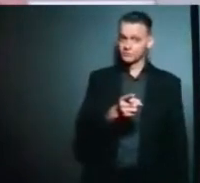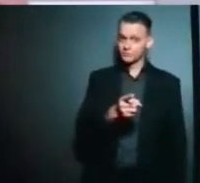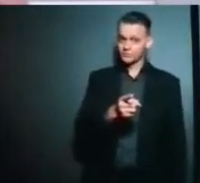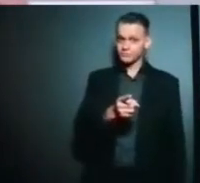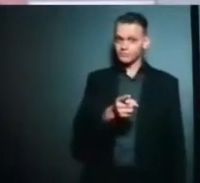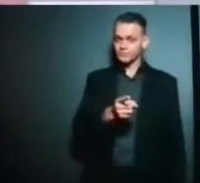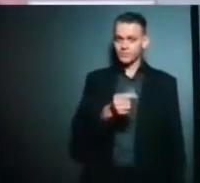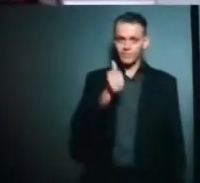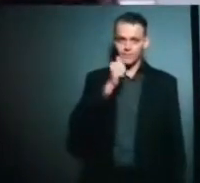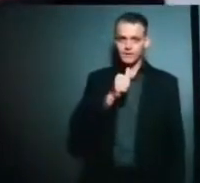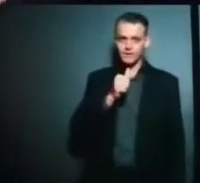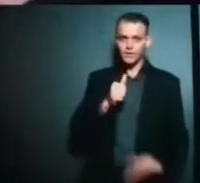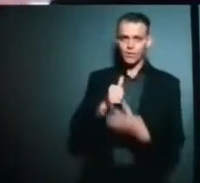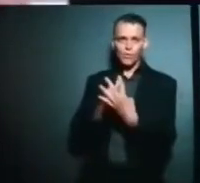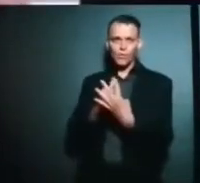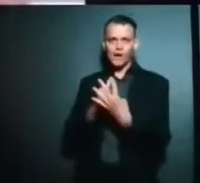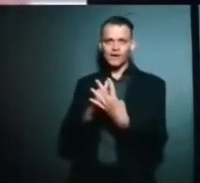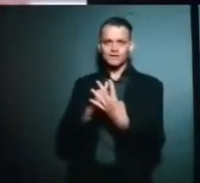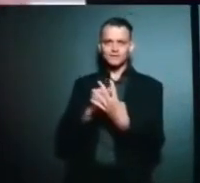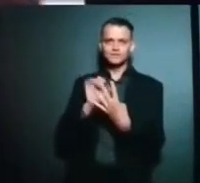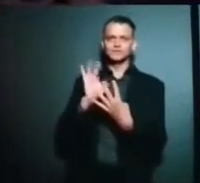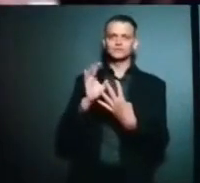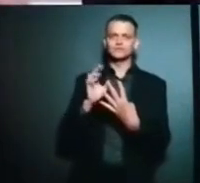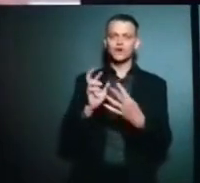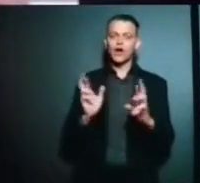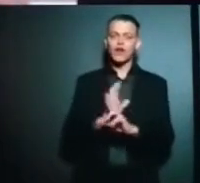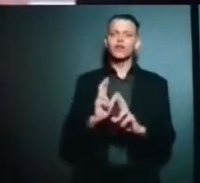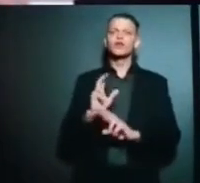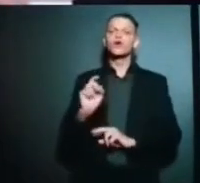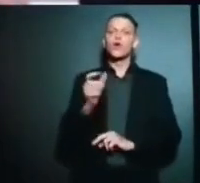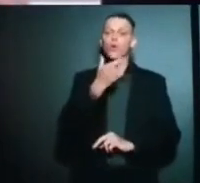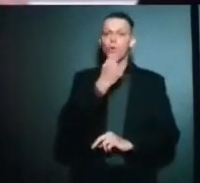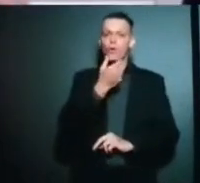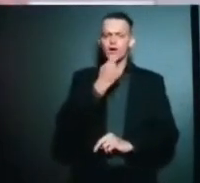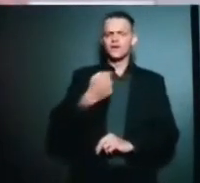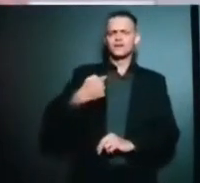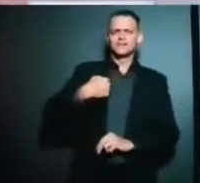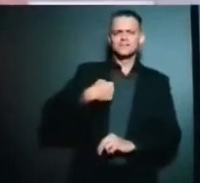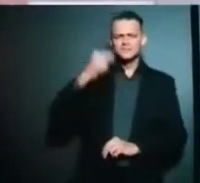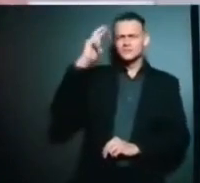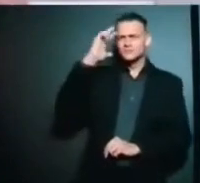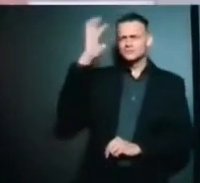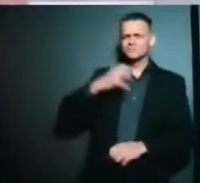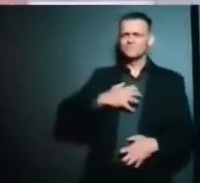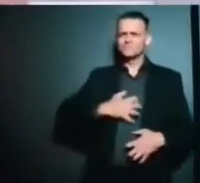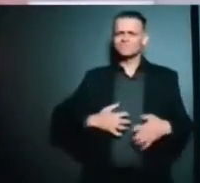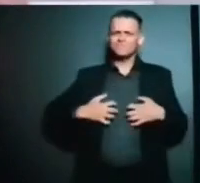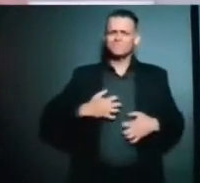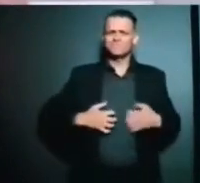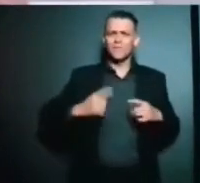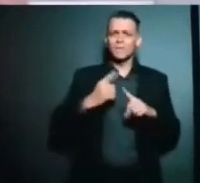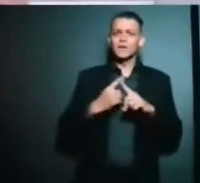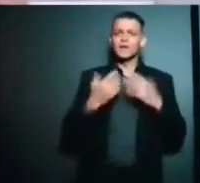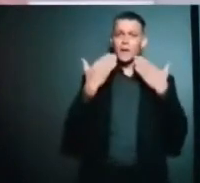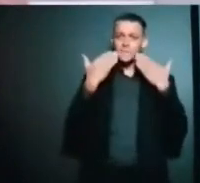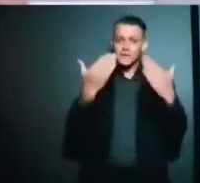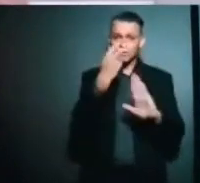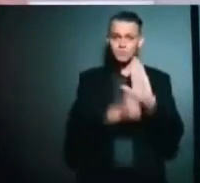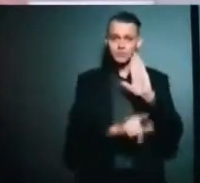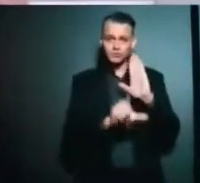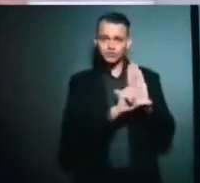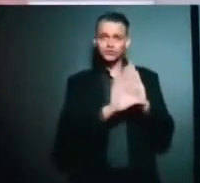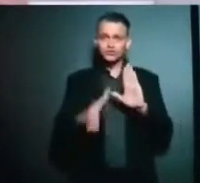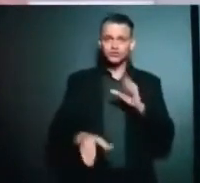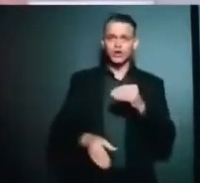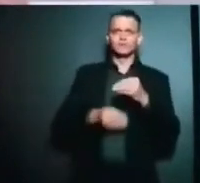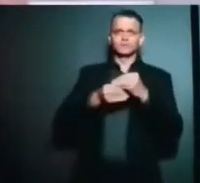e 4 proposições relacionadas aos homens. E eu estava muito indignada naquele dia porque eu apresentei um projeto de lei, uma emenda